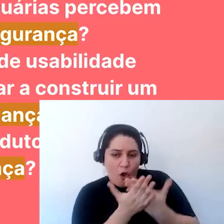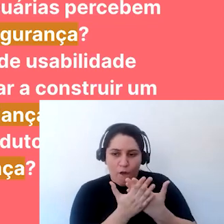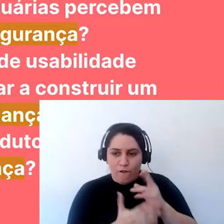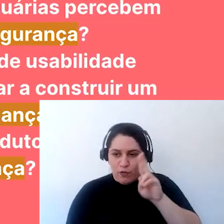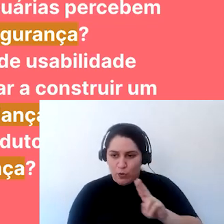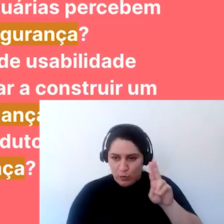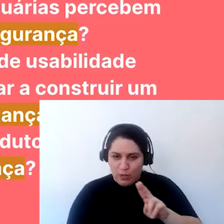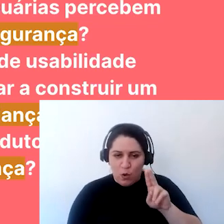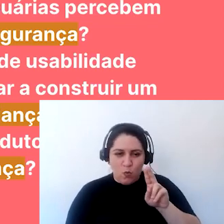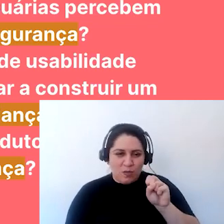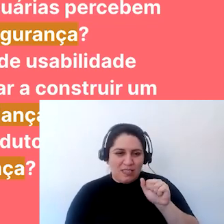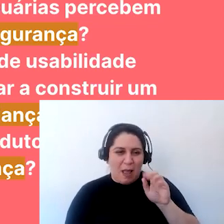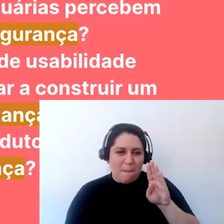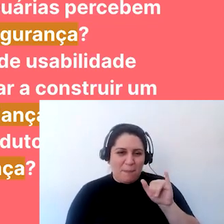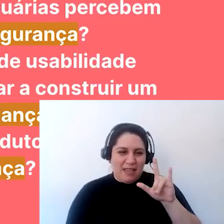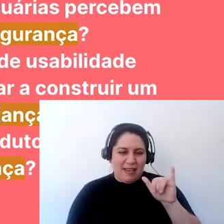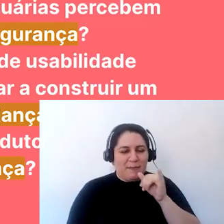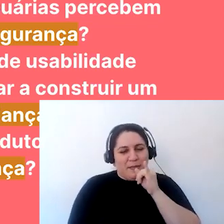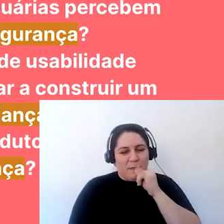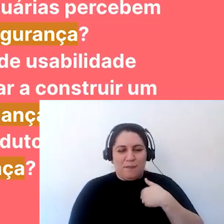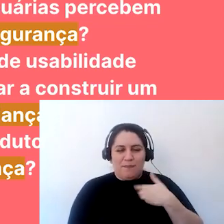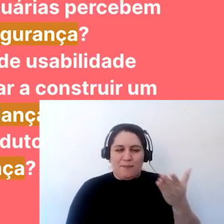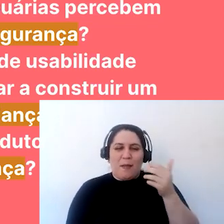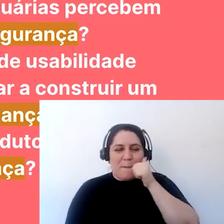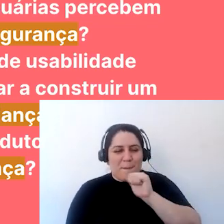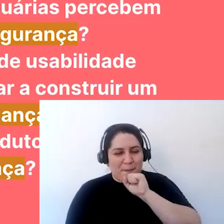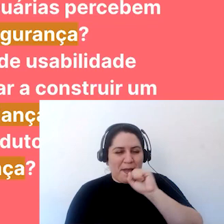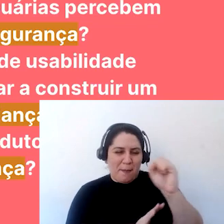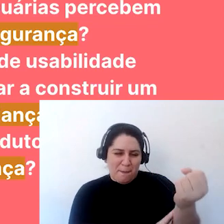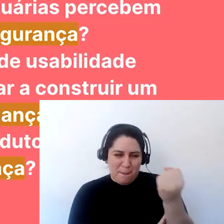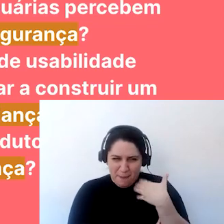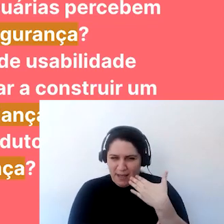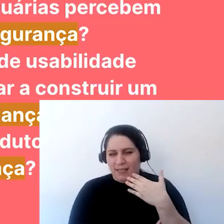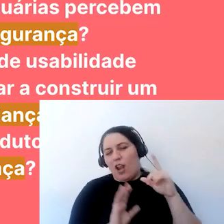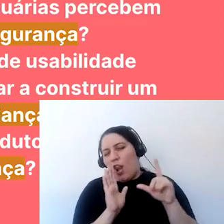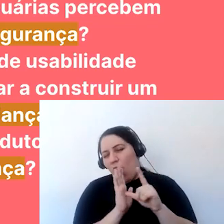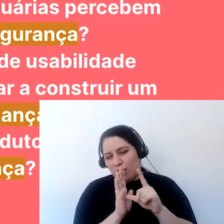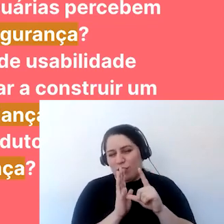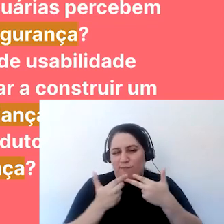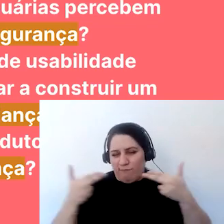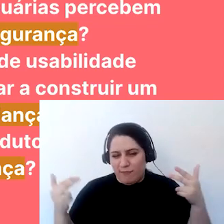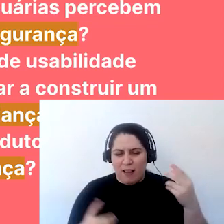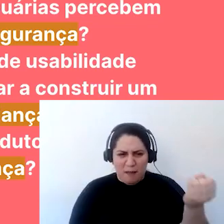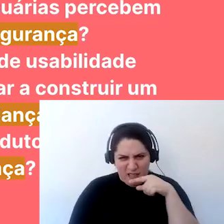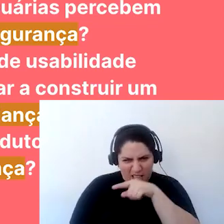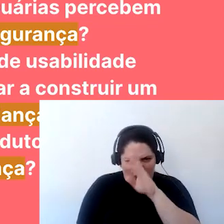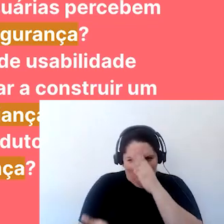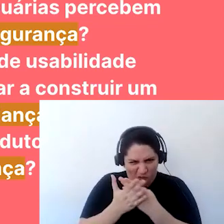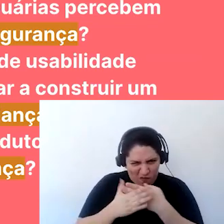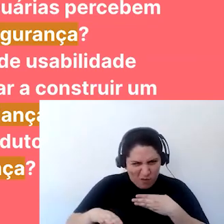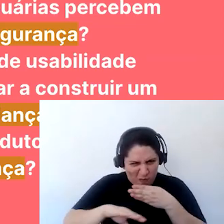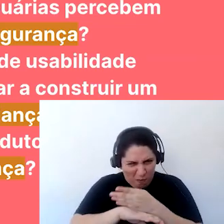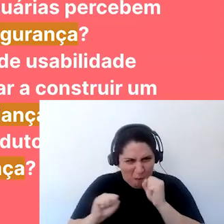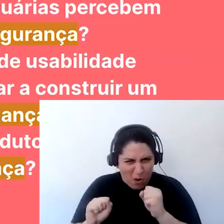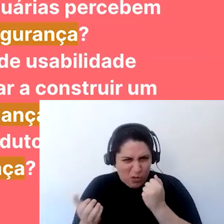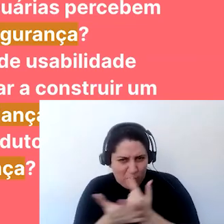nossas usuárias. Minha mãe, ela sempre me manda umas lojas, né, e pergunta assim, é confiável essa loja? E aí eu olho ali a interface, olho as